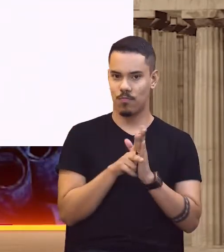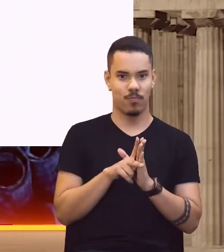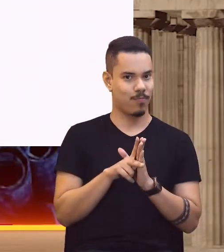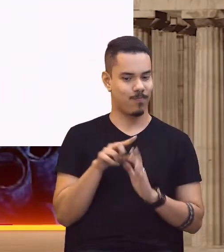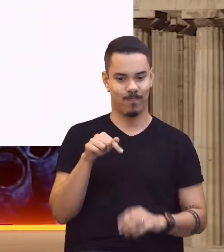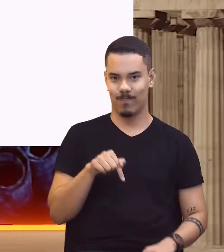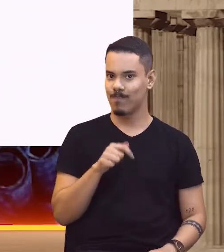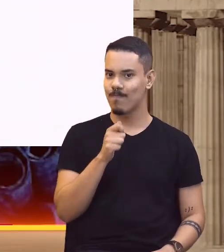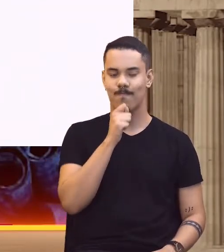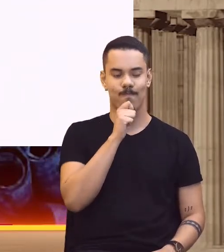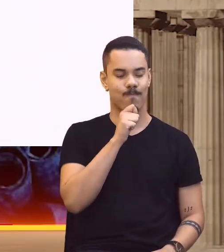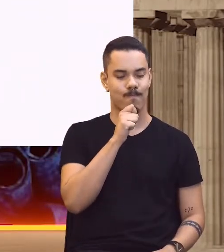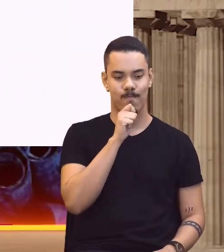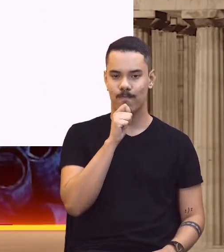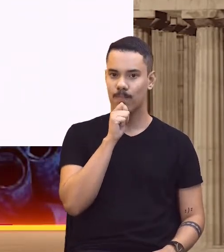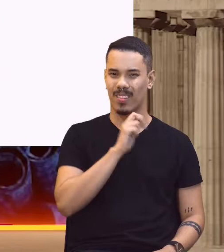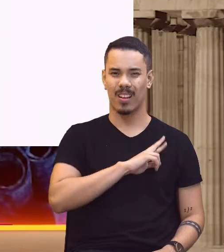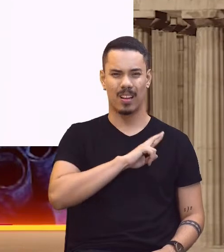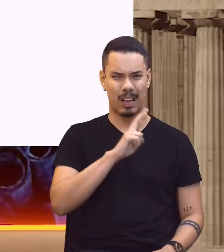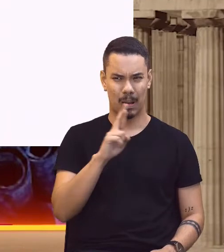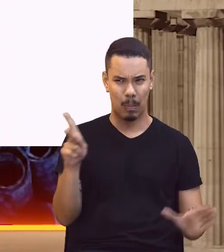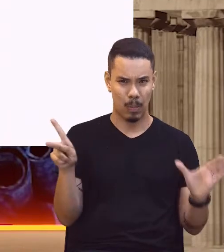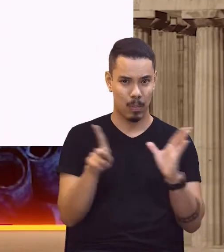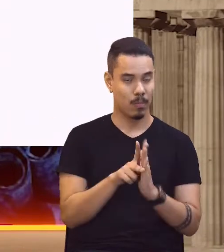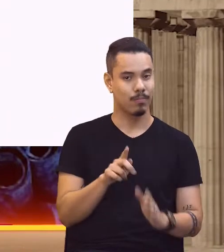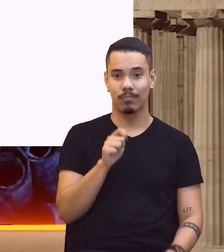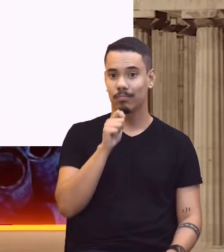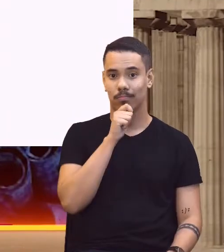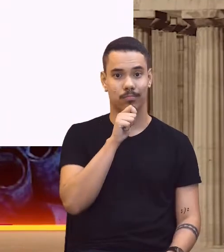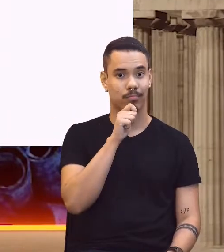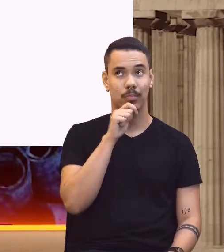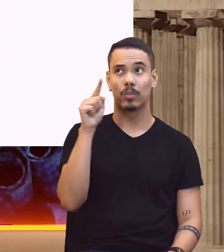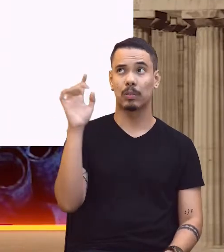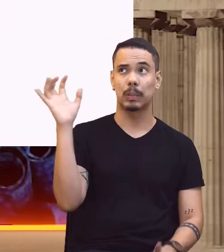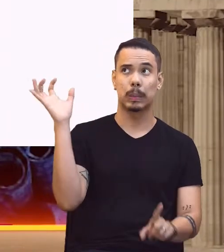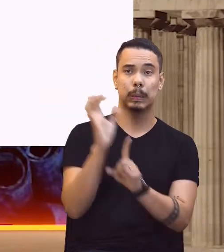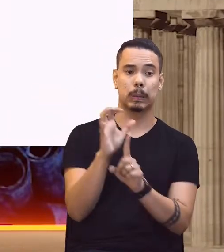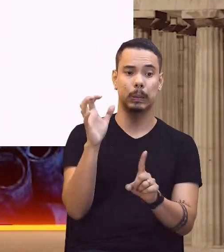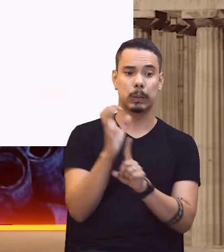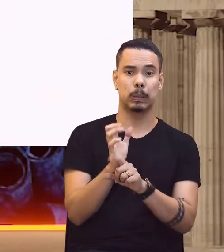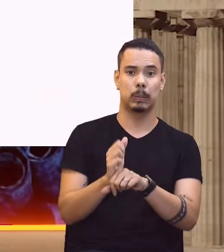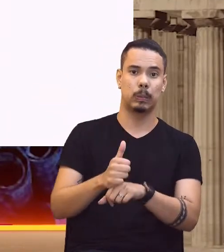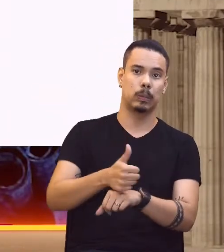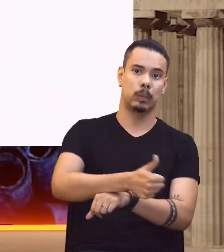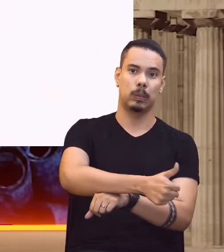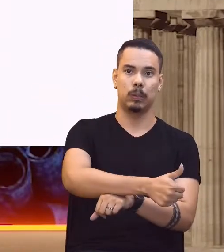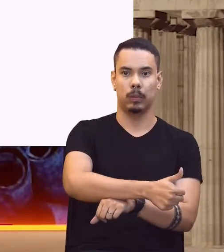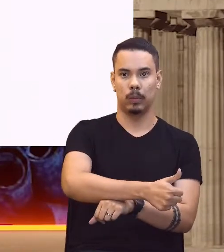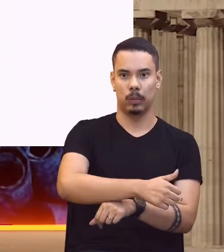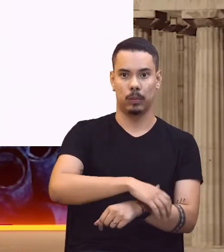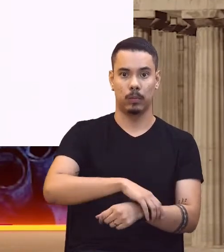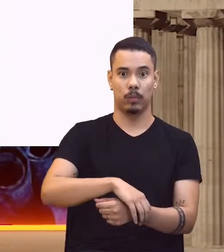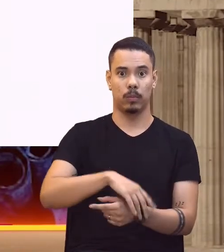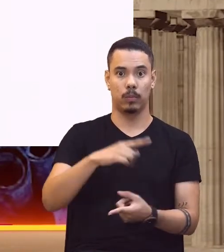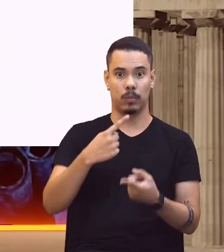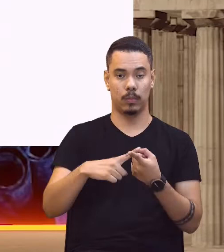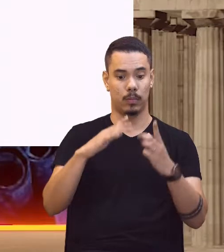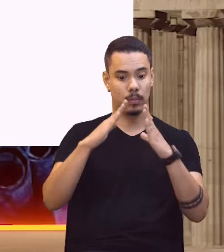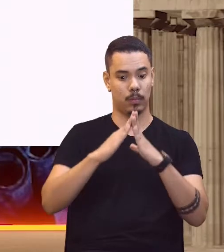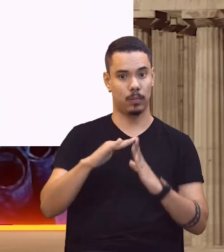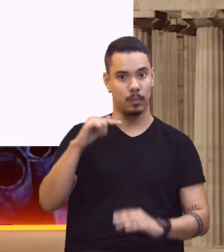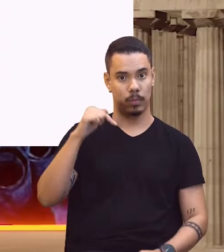uma religião que não pertencia a eles, aqueles povos antigos, os povos que, antes